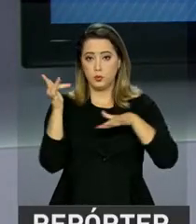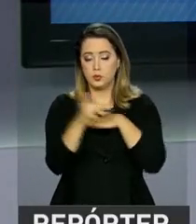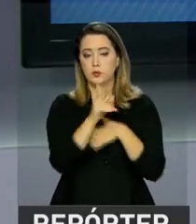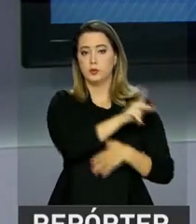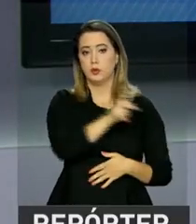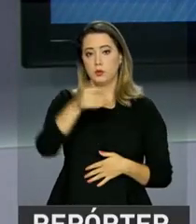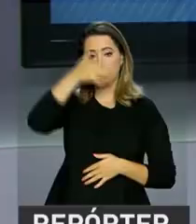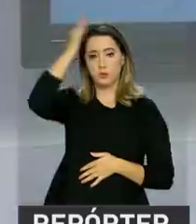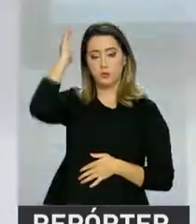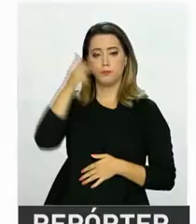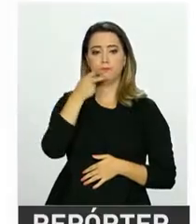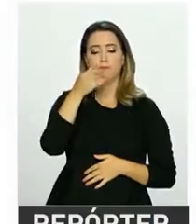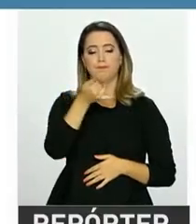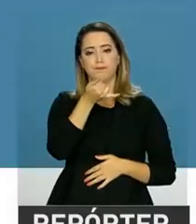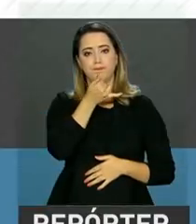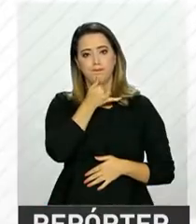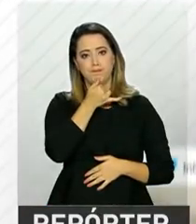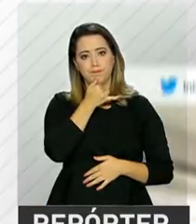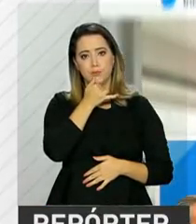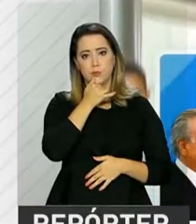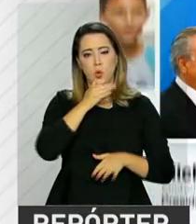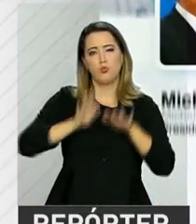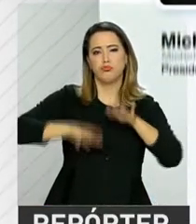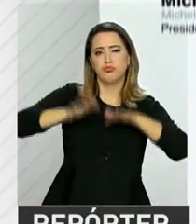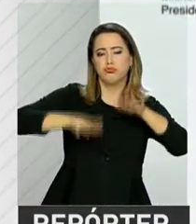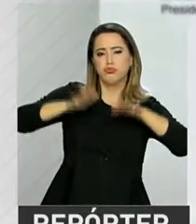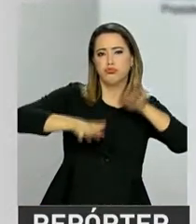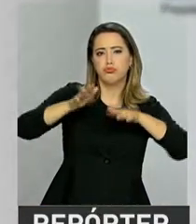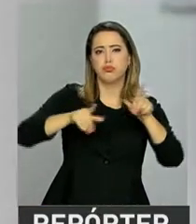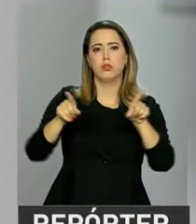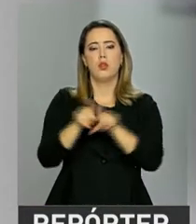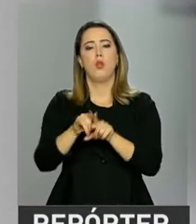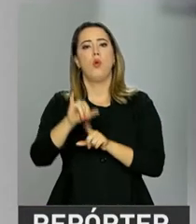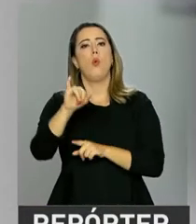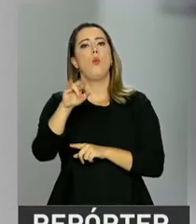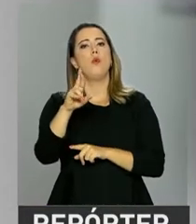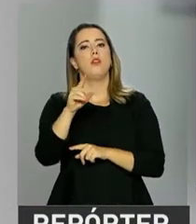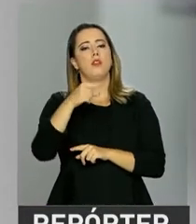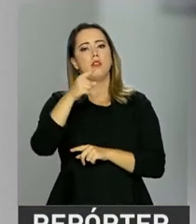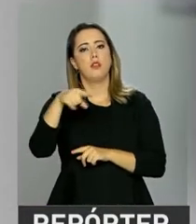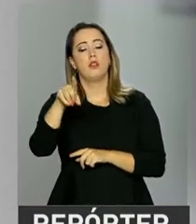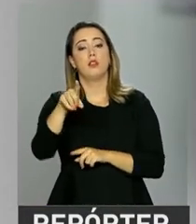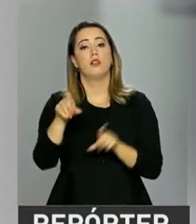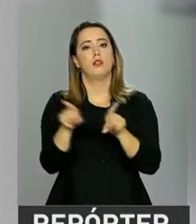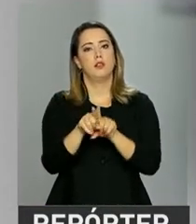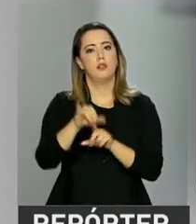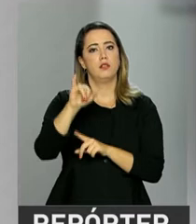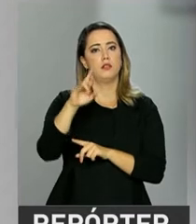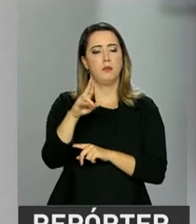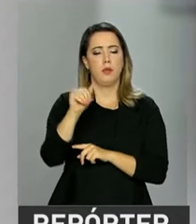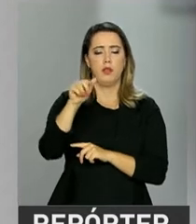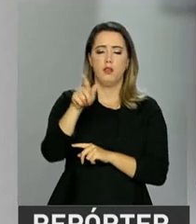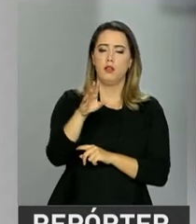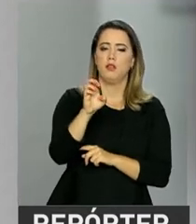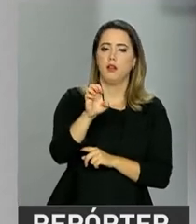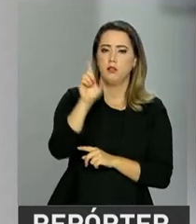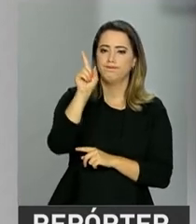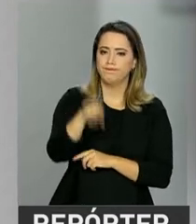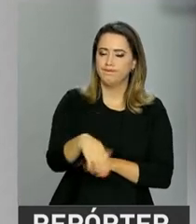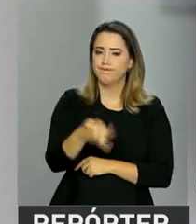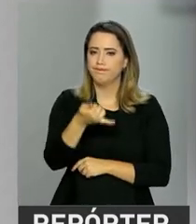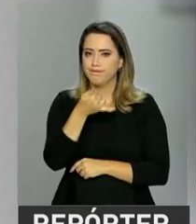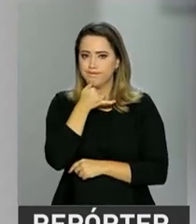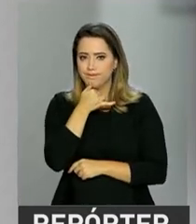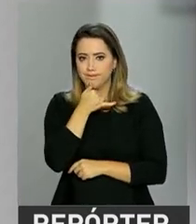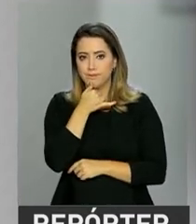presidente Michel Temer lamentou o terremoto na região de fronteira entre o Irã e o Iraque. Ele considerou o episódio triste e trágico.